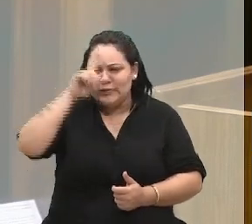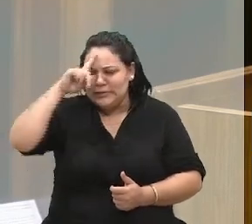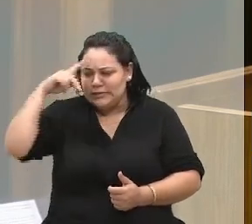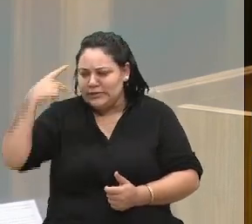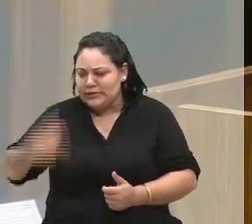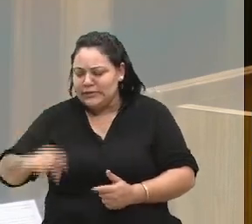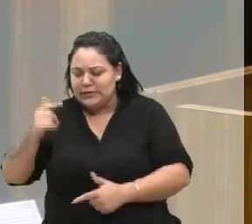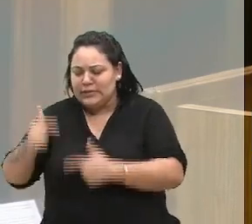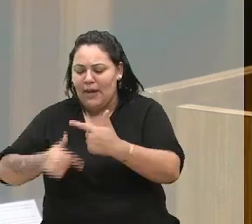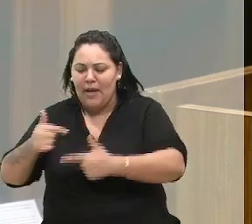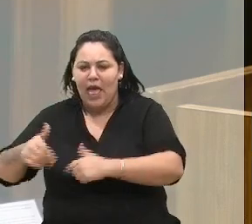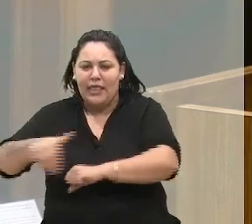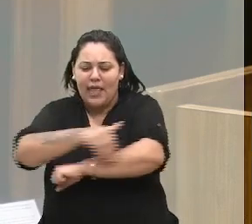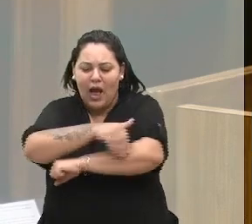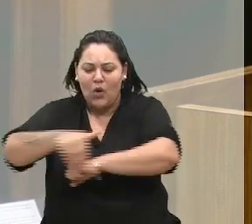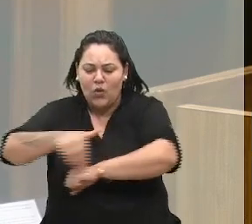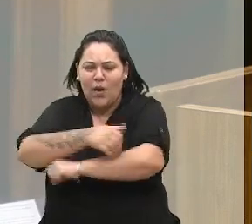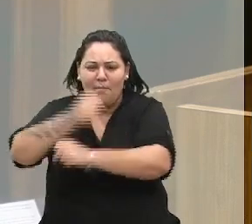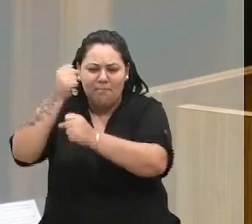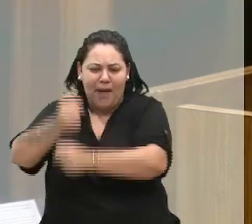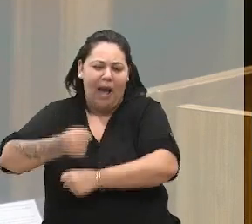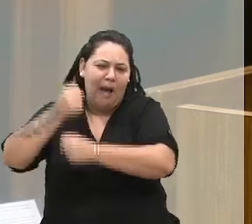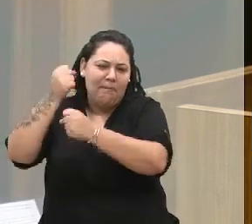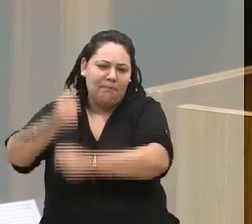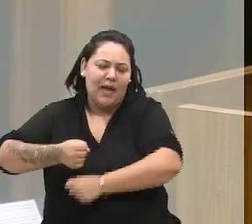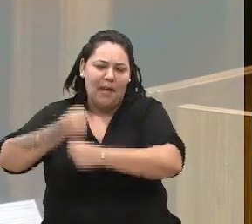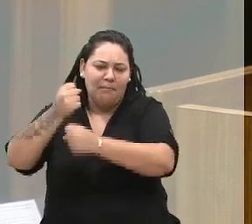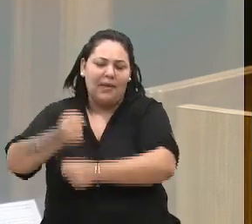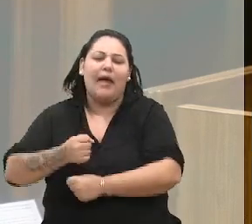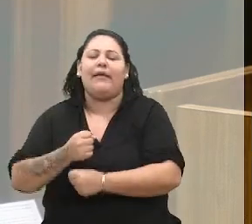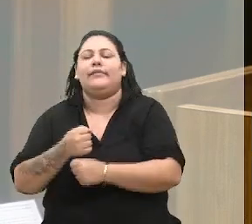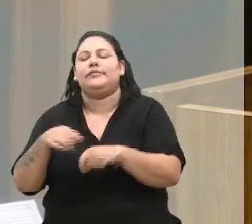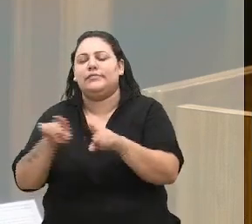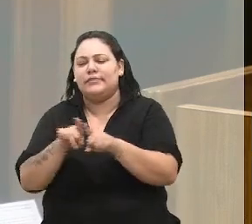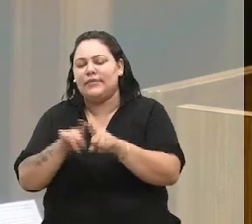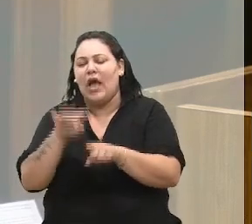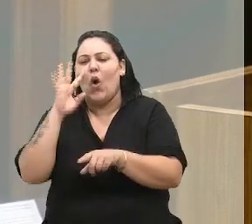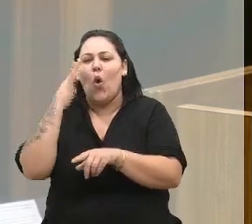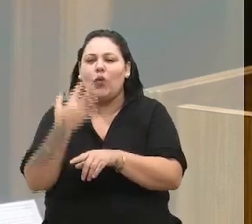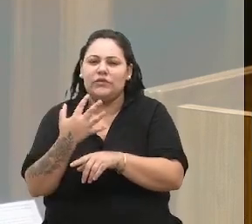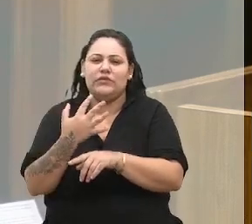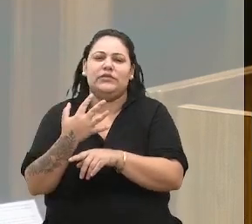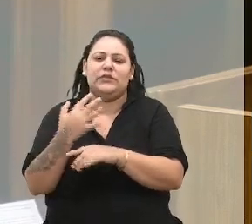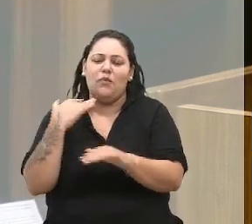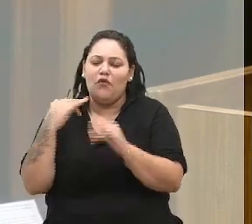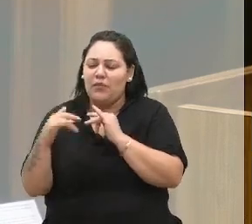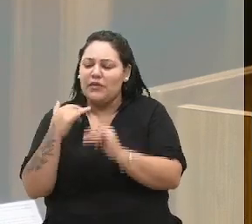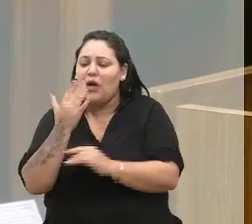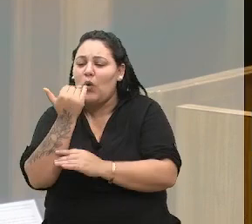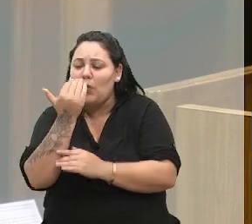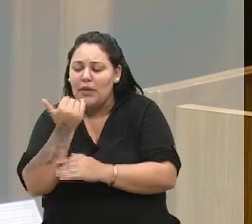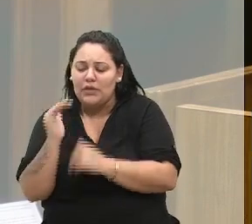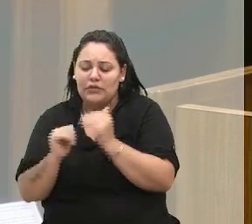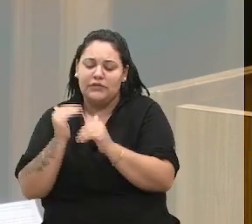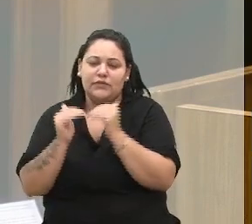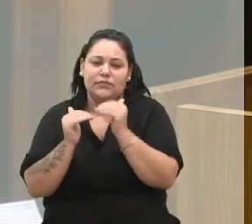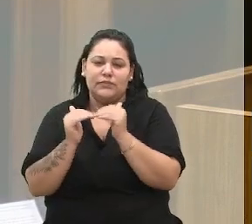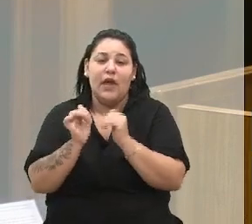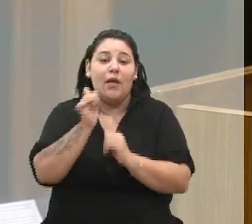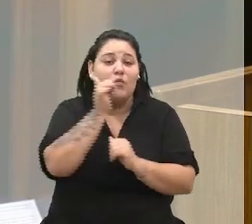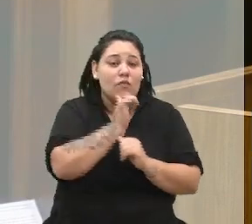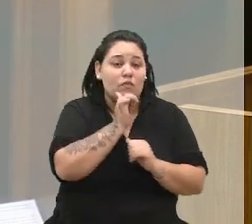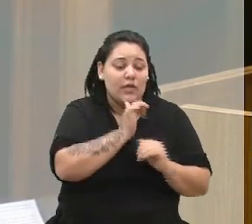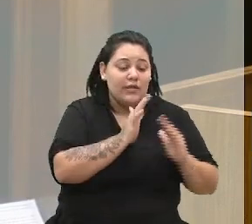ruas, para que acontecesse o transporte dos alimentos, o desenvolvimento, né? As mulheres estavam em